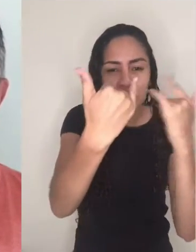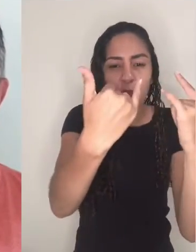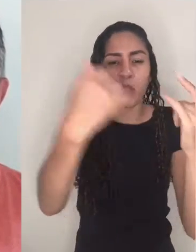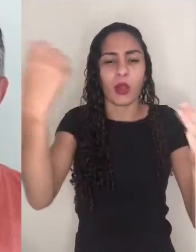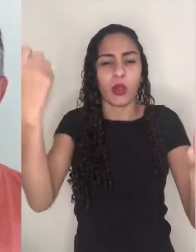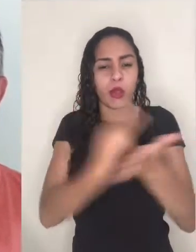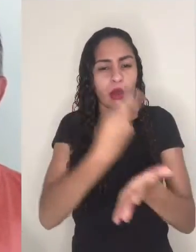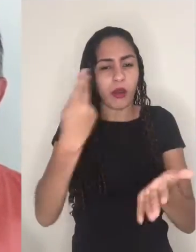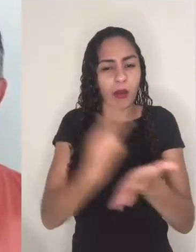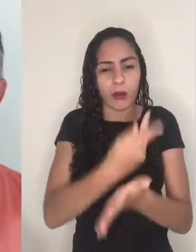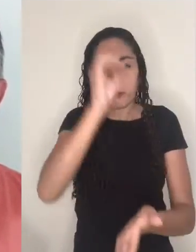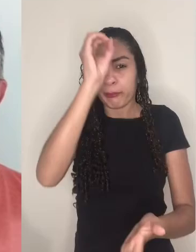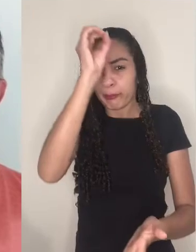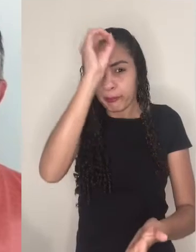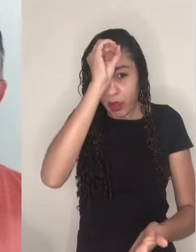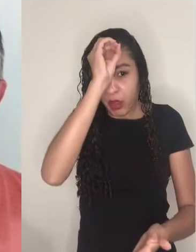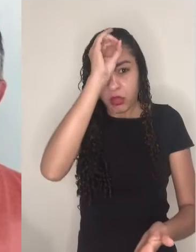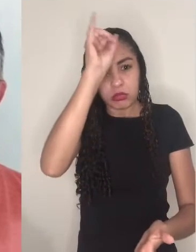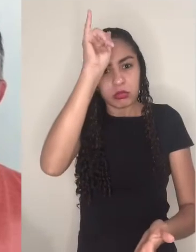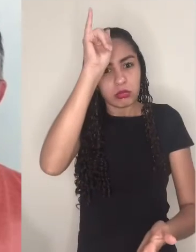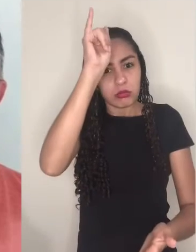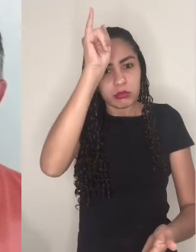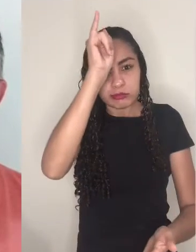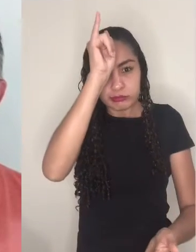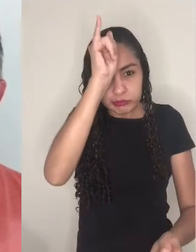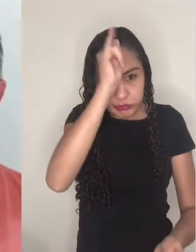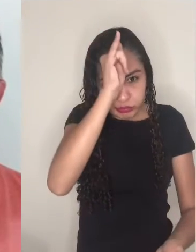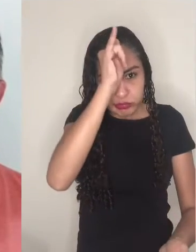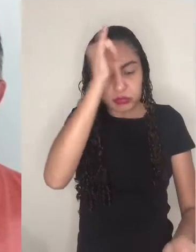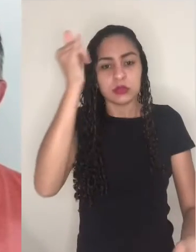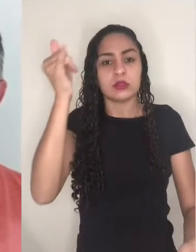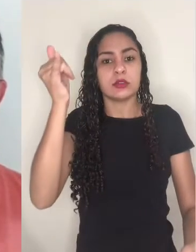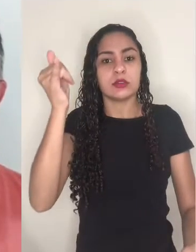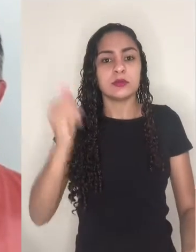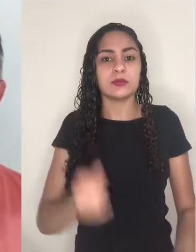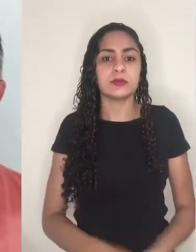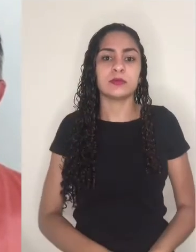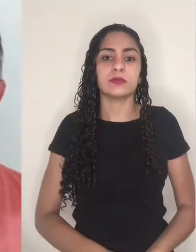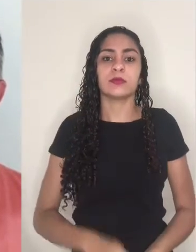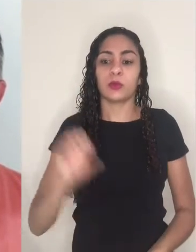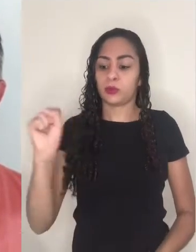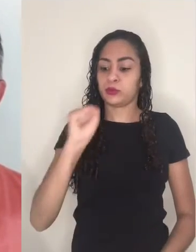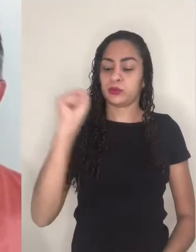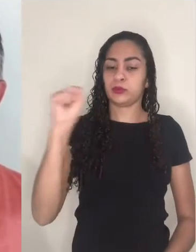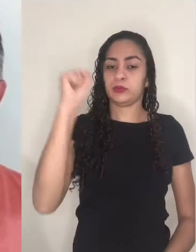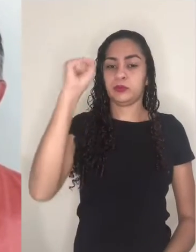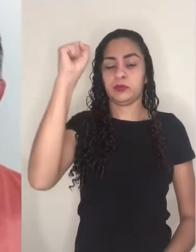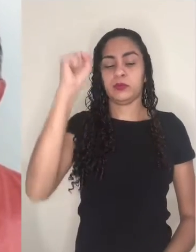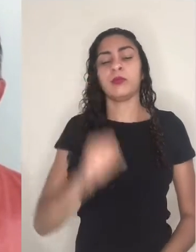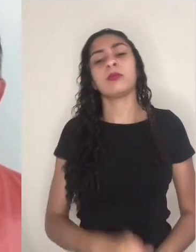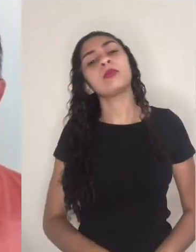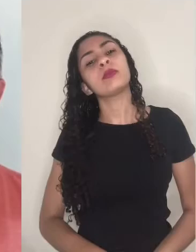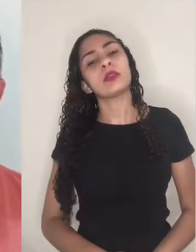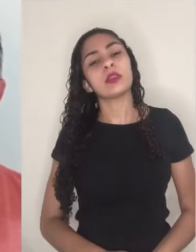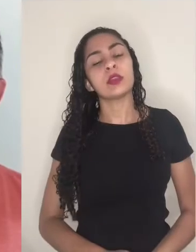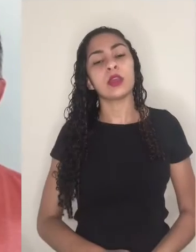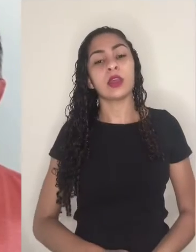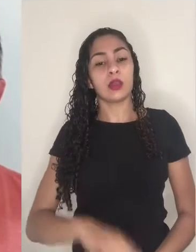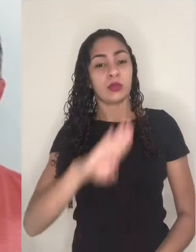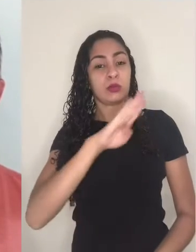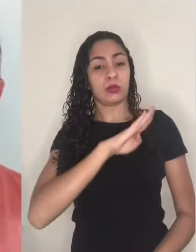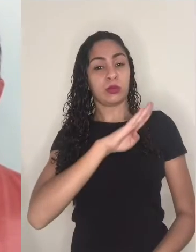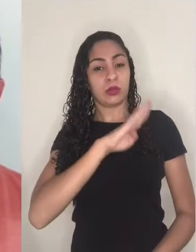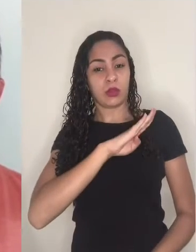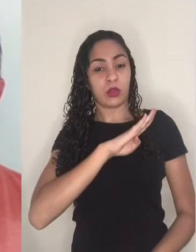pela insensatez, pela ignorância da verdadeira situação das coisas, ele só considera seus